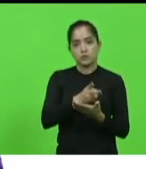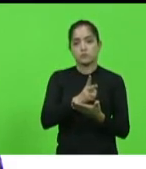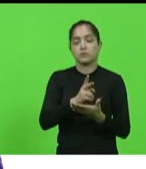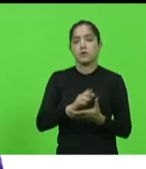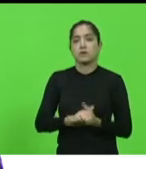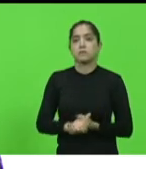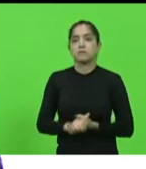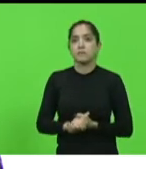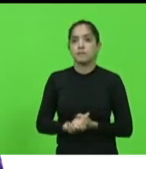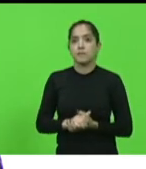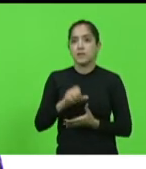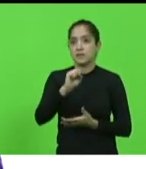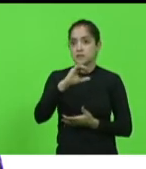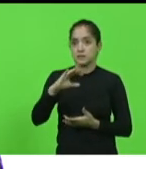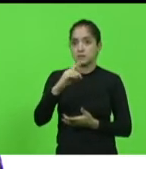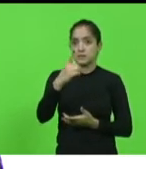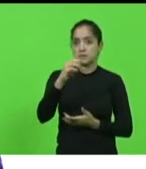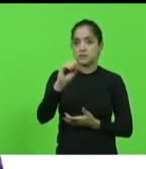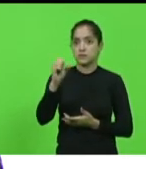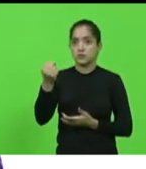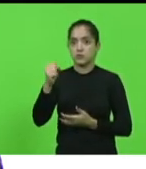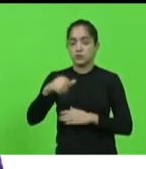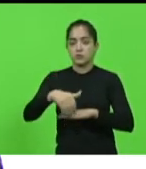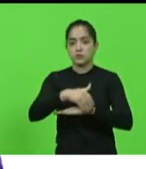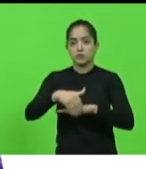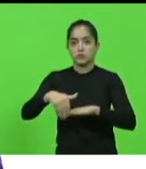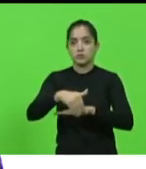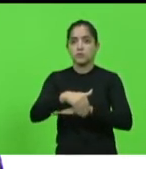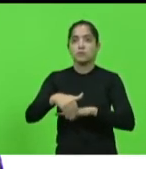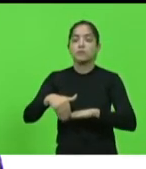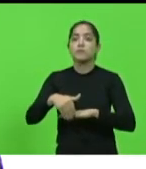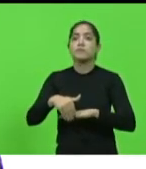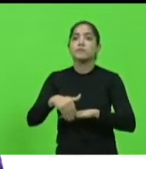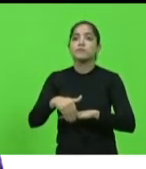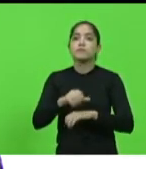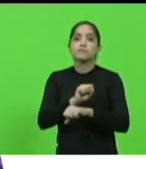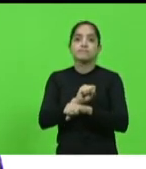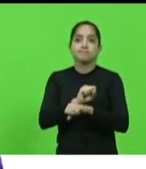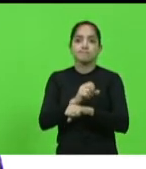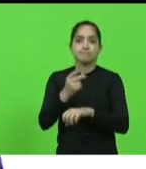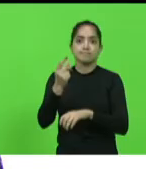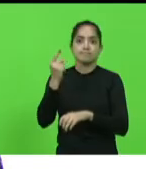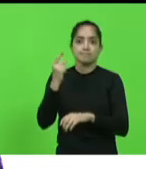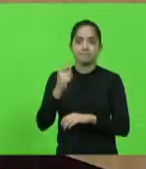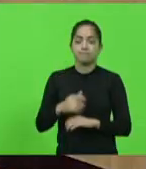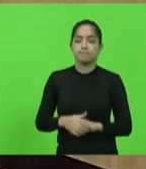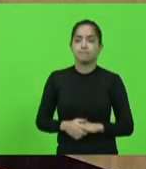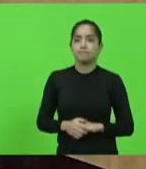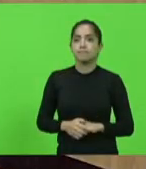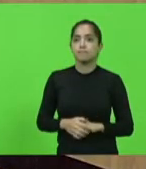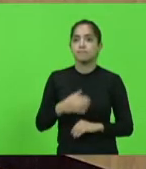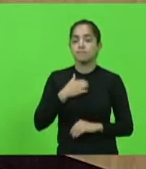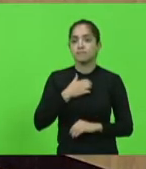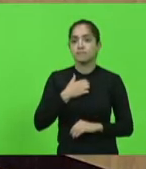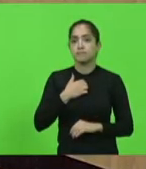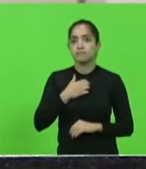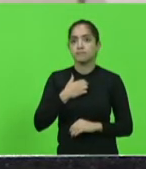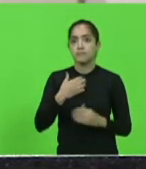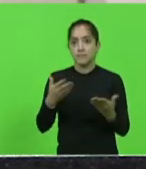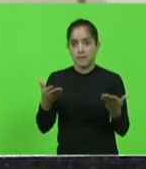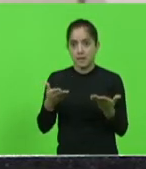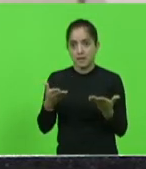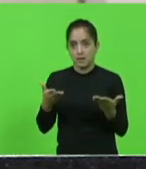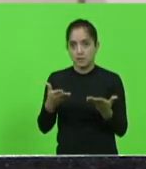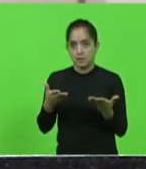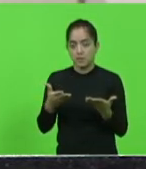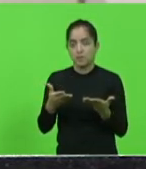da SC-108, a Via Expressa em Blumenau, que era uma obra muito aguardada por todos. Obrigado. Obrigado, deputado Ivan Nats. E agora